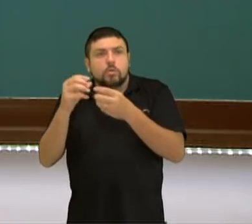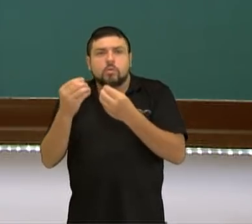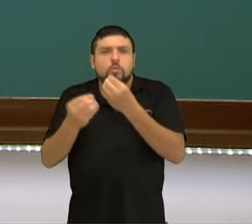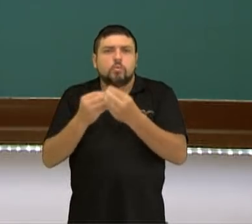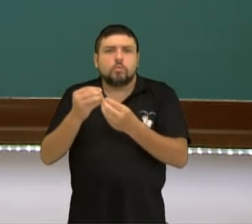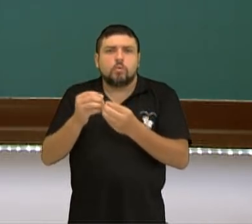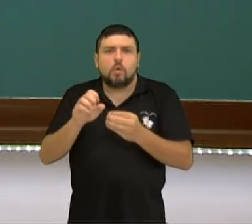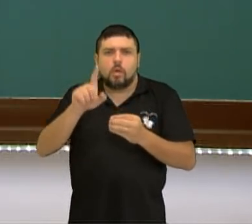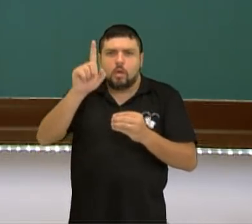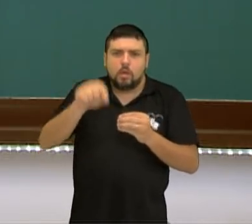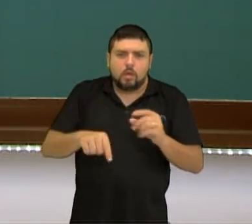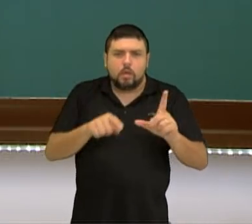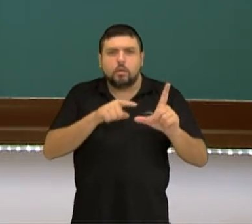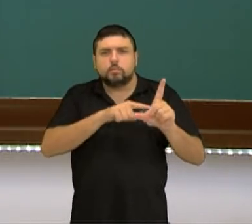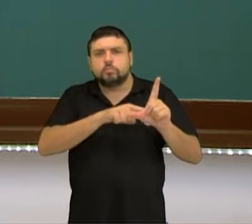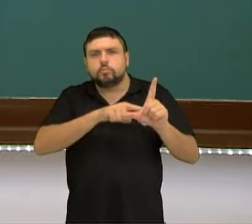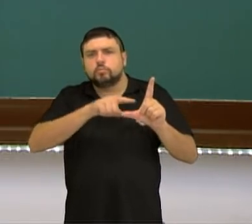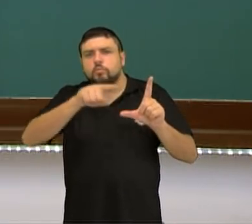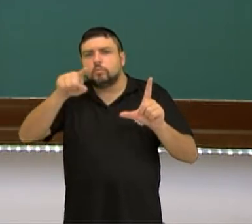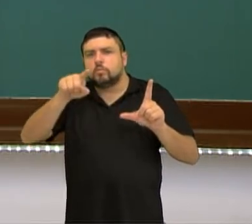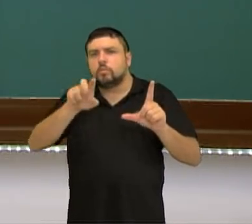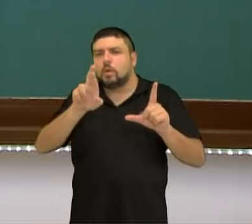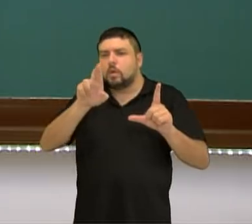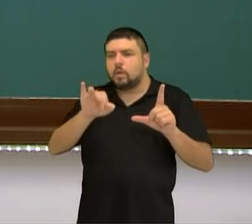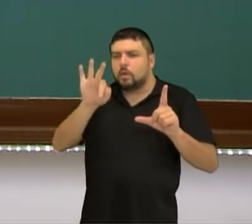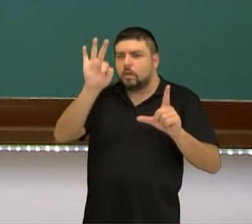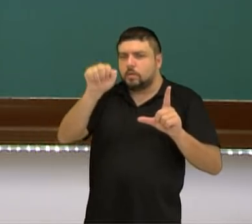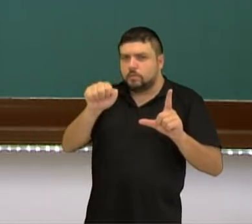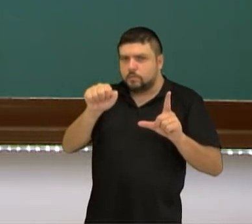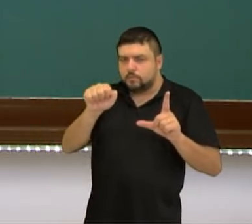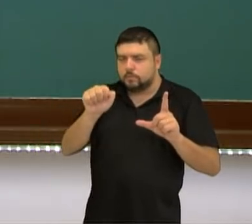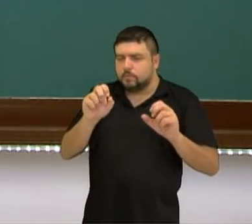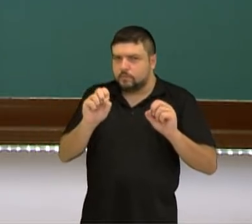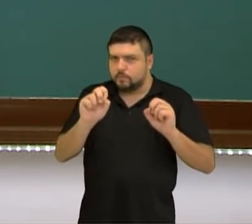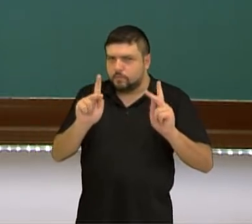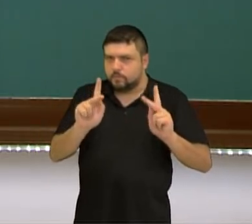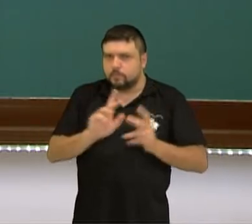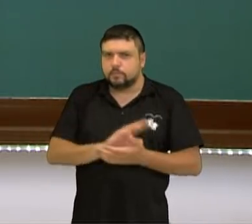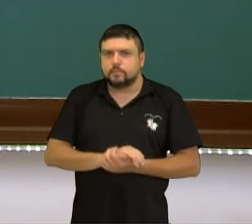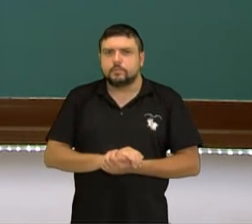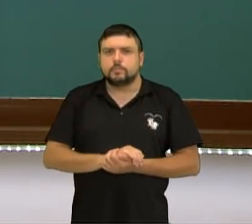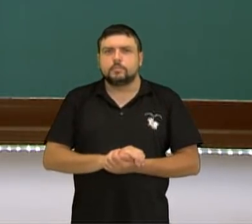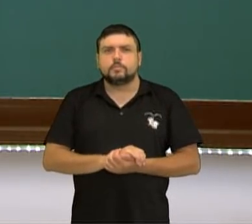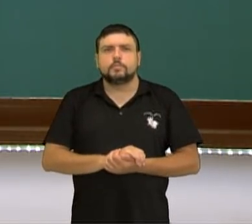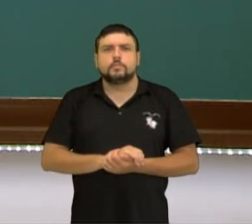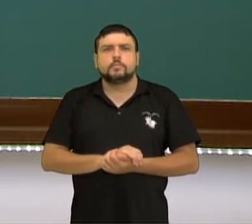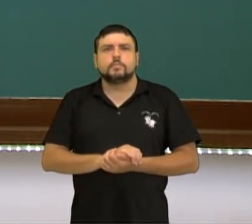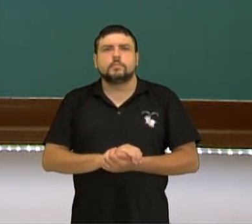representação de uma reta sendo mostrada aqui, ok?